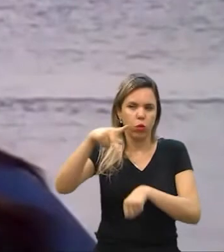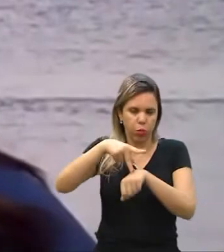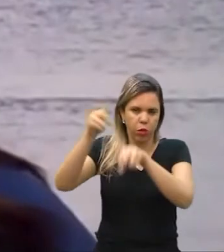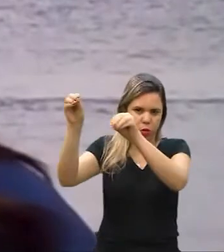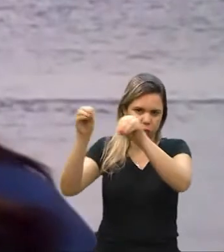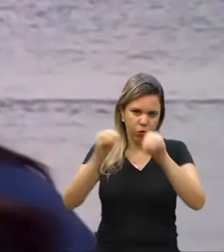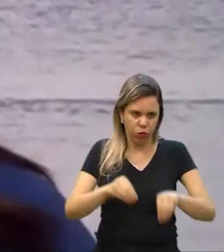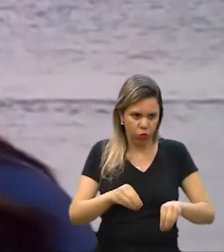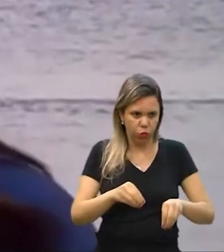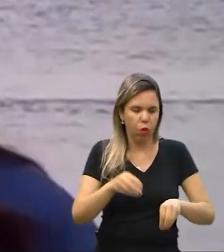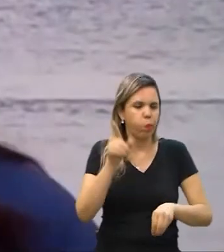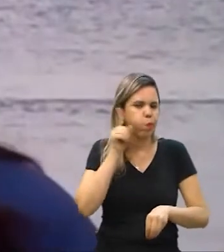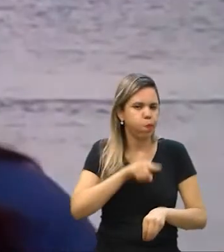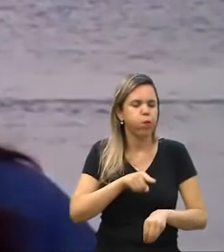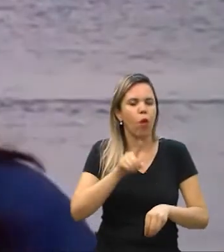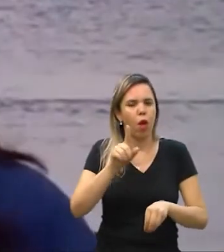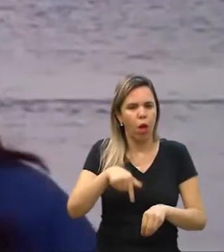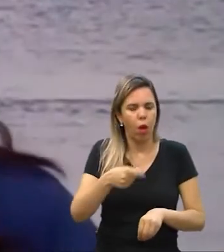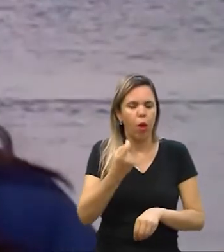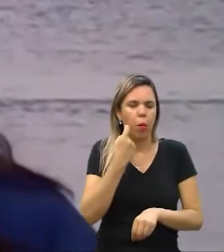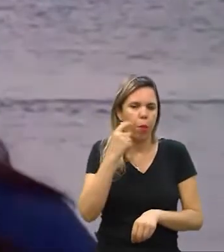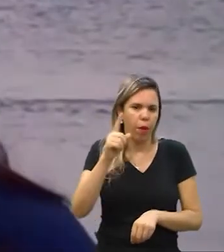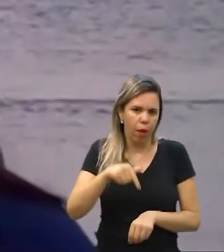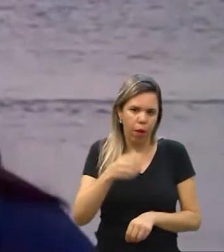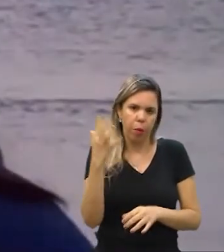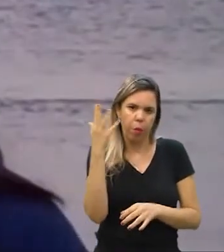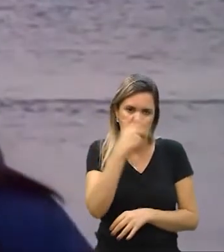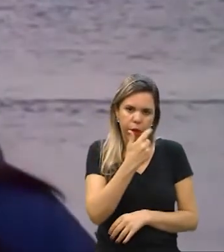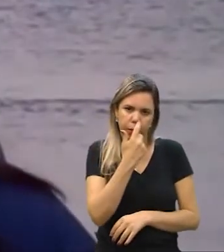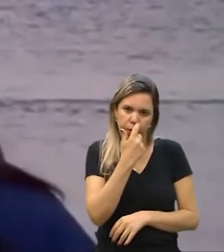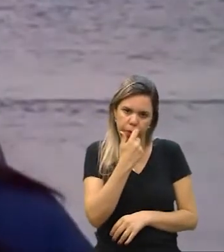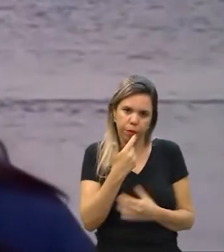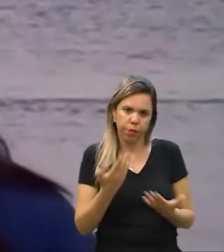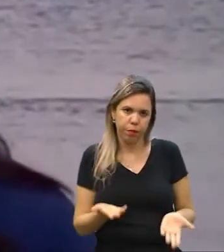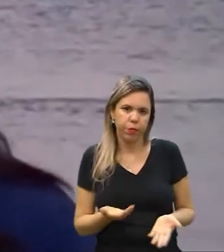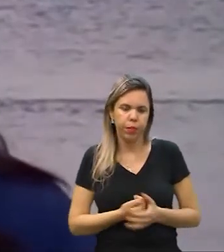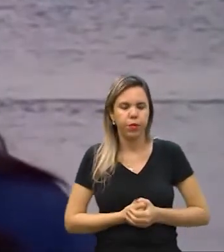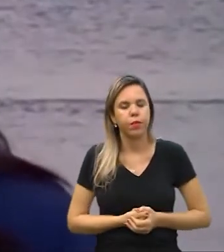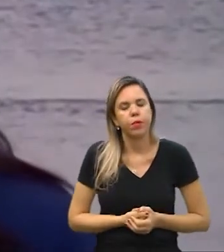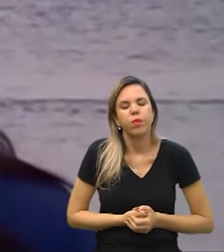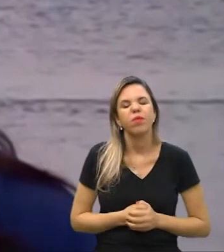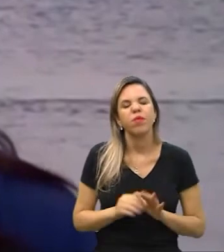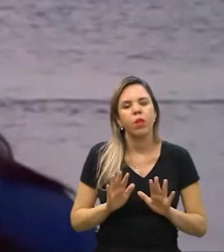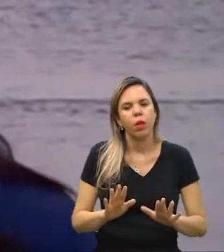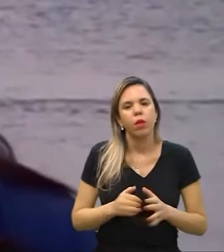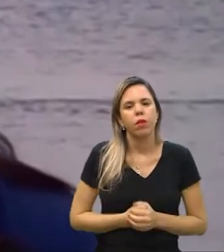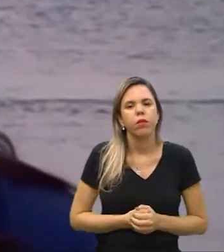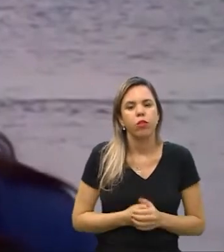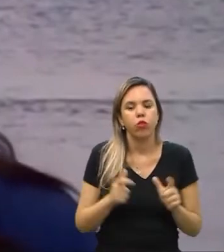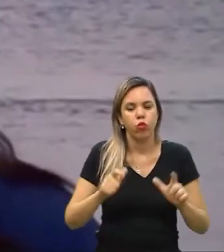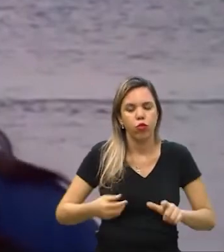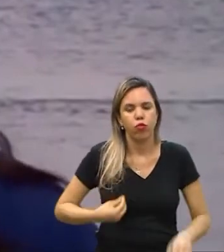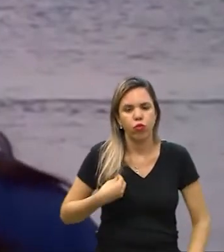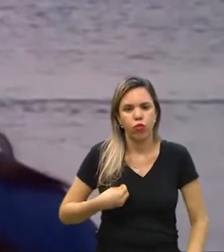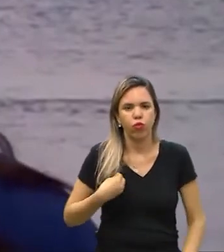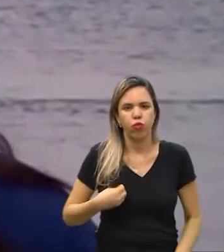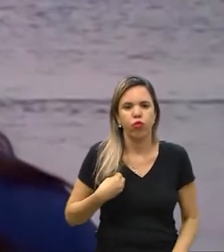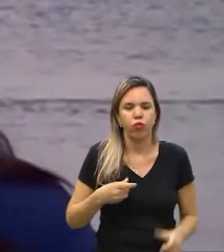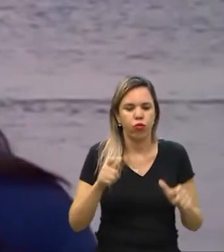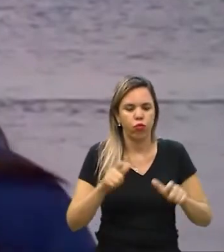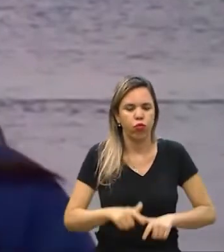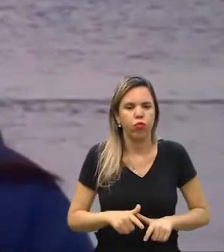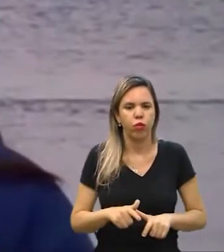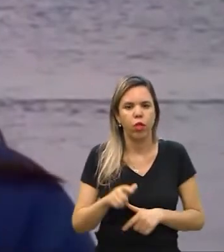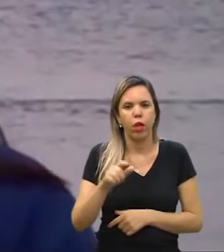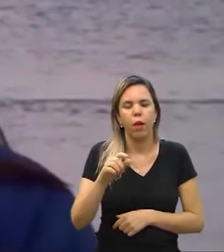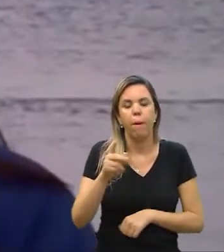Indonésia para a Flórida, por ser um peixe, até um peixe bonito, tudo, porém, no lugar que ele vive